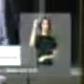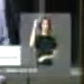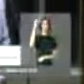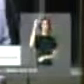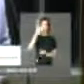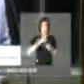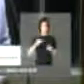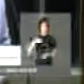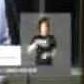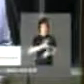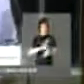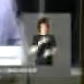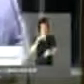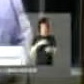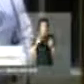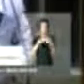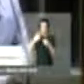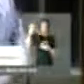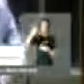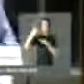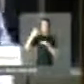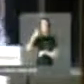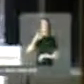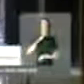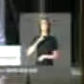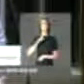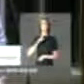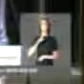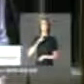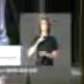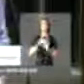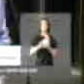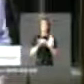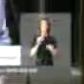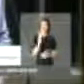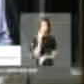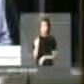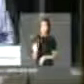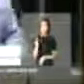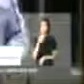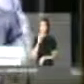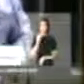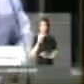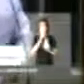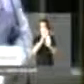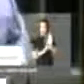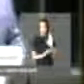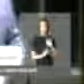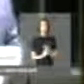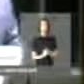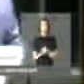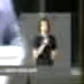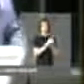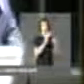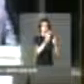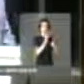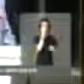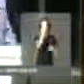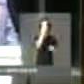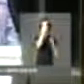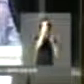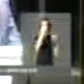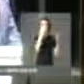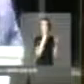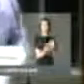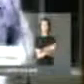Constituição, no artigo 1º, tem um parágrafo único que diz: a soberania popular será